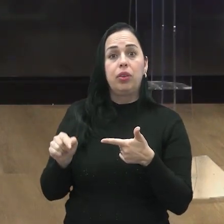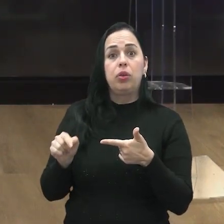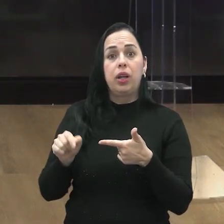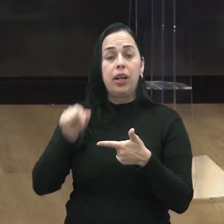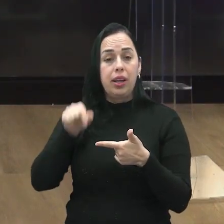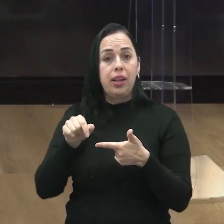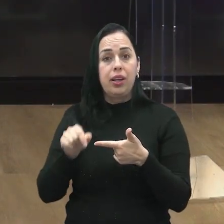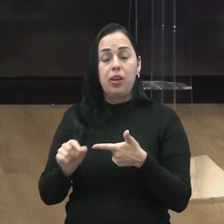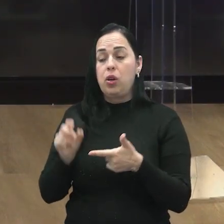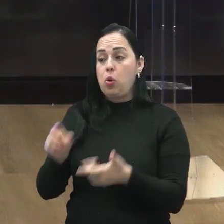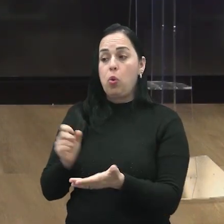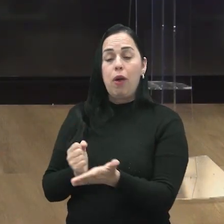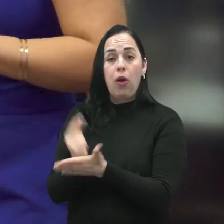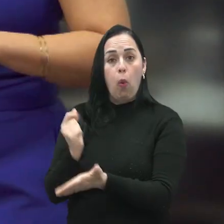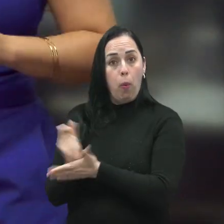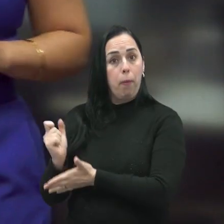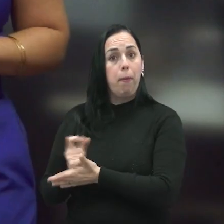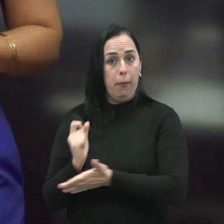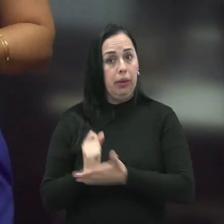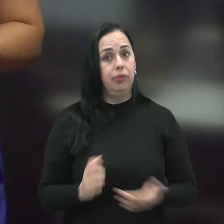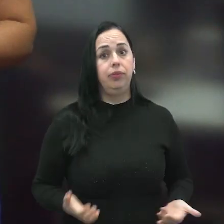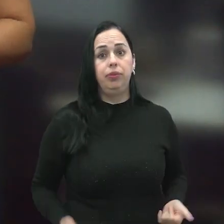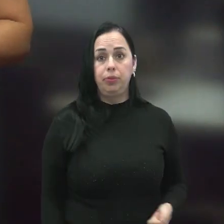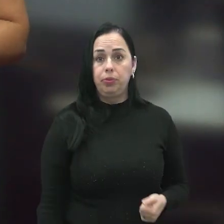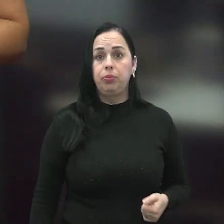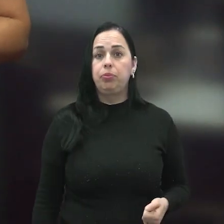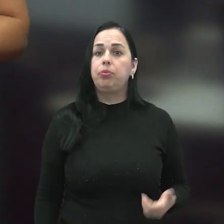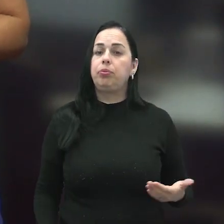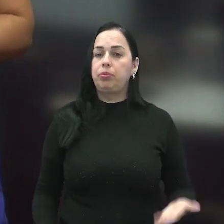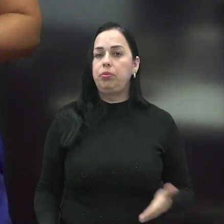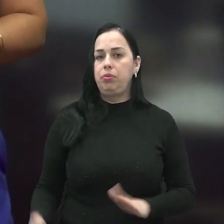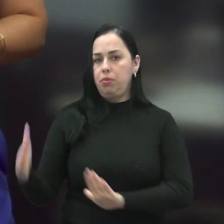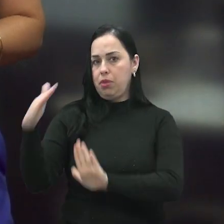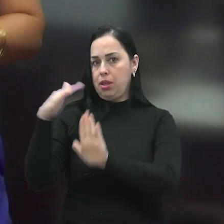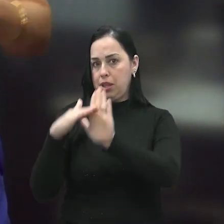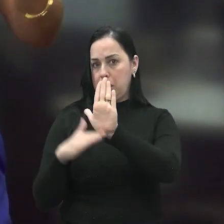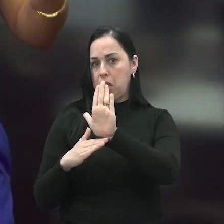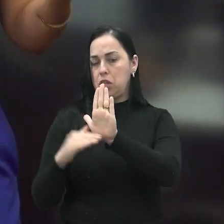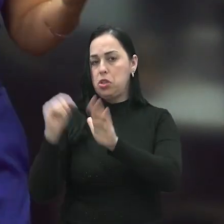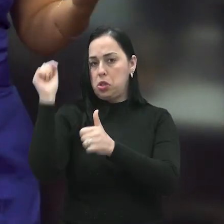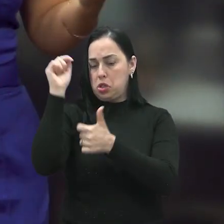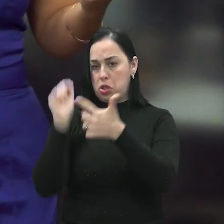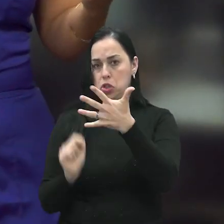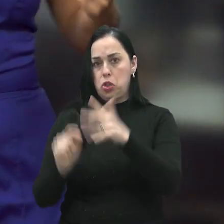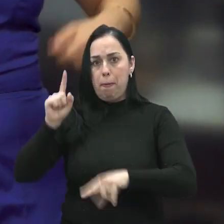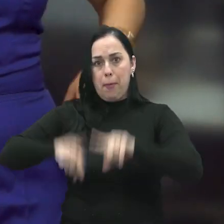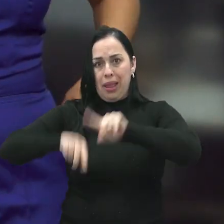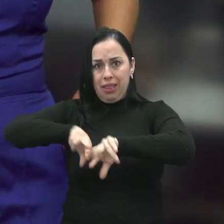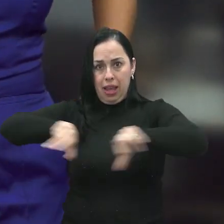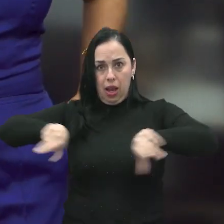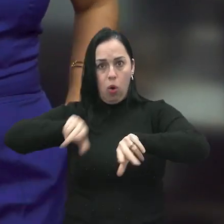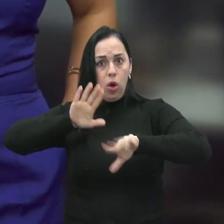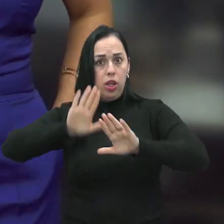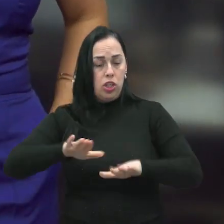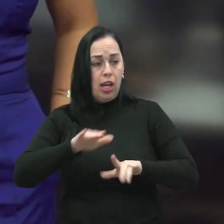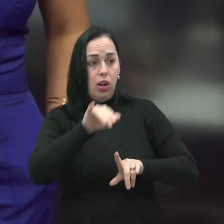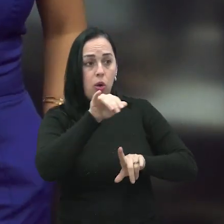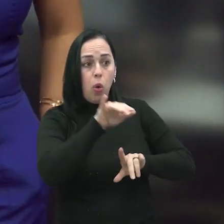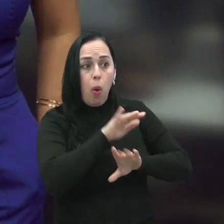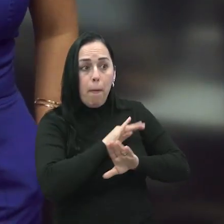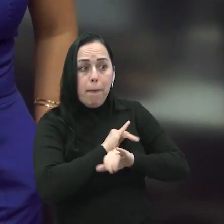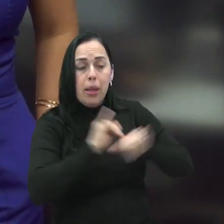por parte do governo. Na lista de mercadorias que, desde o início deste mês,